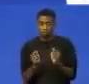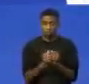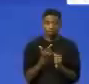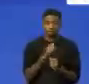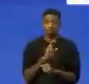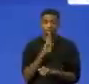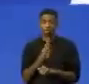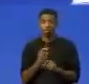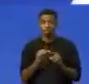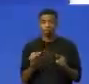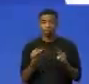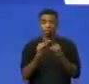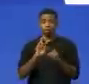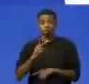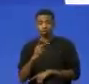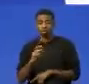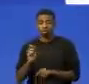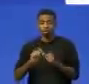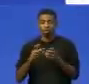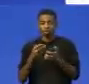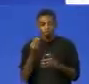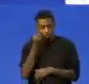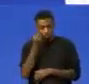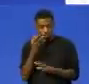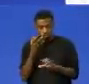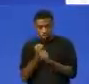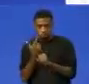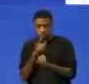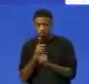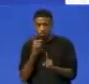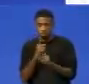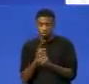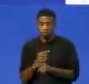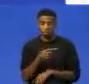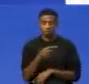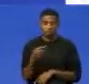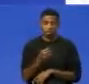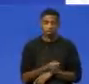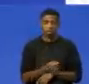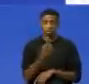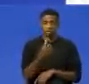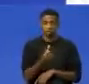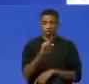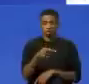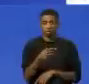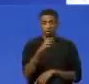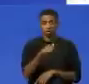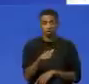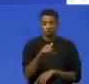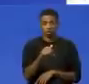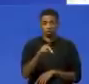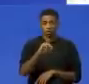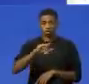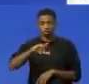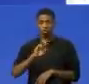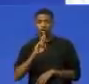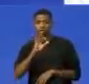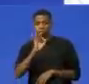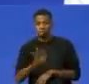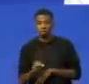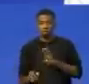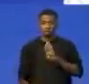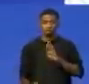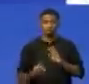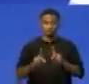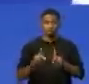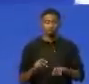o ΔH da reação pretendida, né? Que dá menos 16,7 kJ, dando resposta